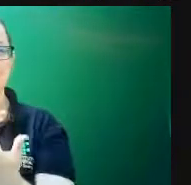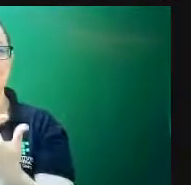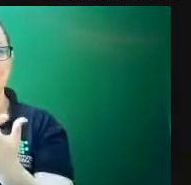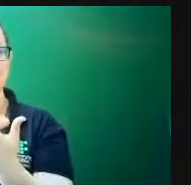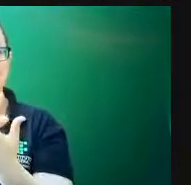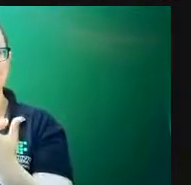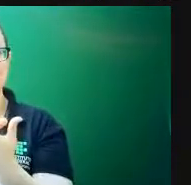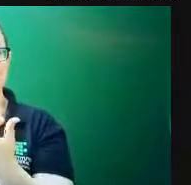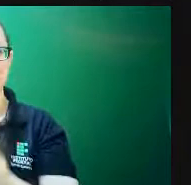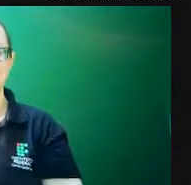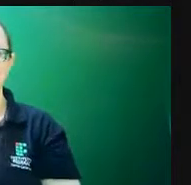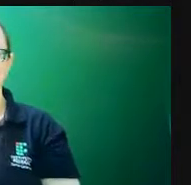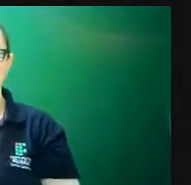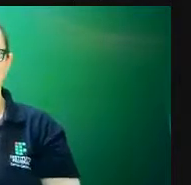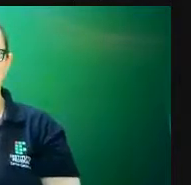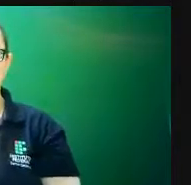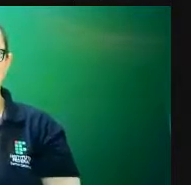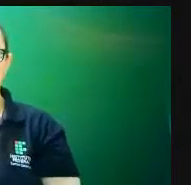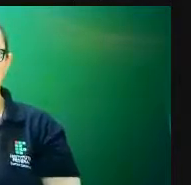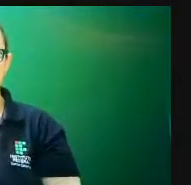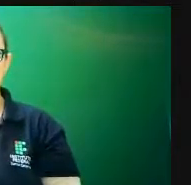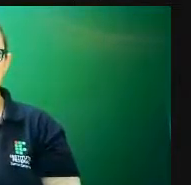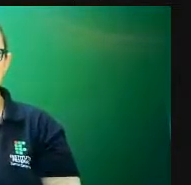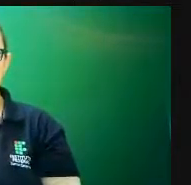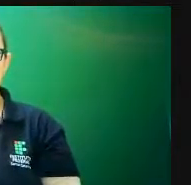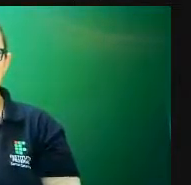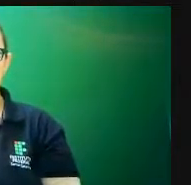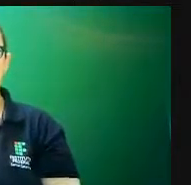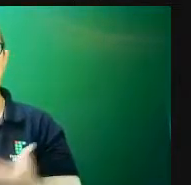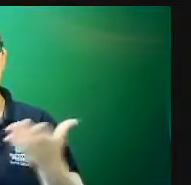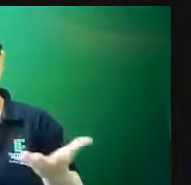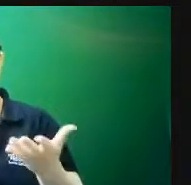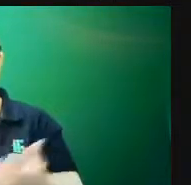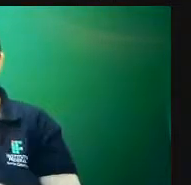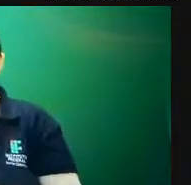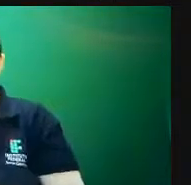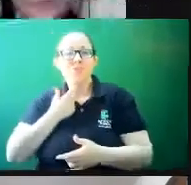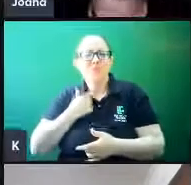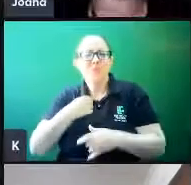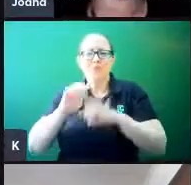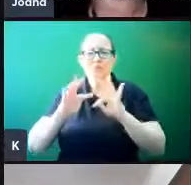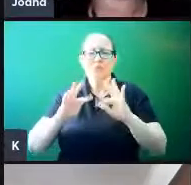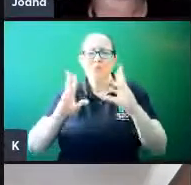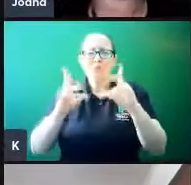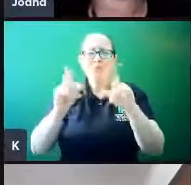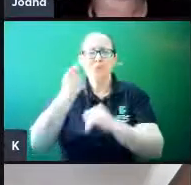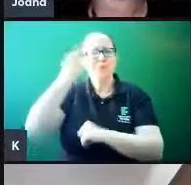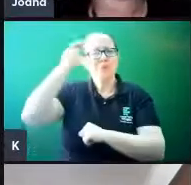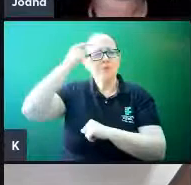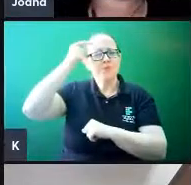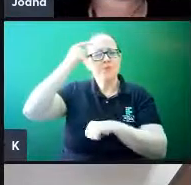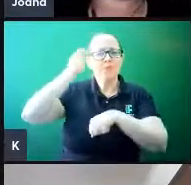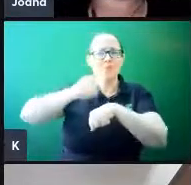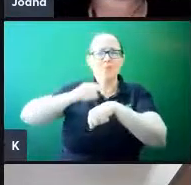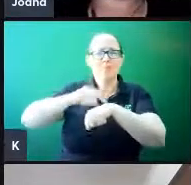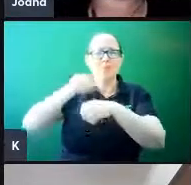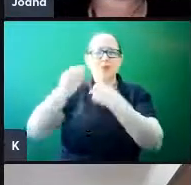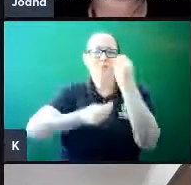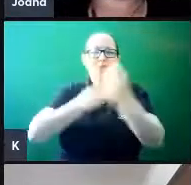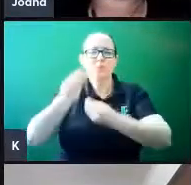maravilhoso evento que se inicia. Desejo que todos tenhamos momentos para refletir o nosso fazer cotidiano,